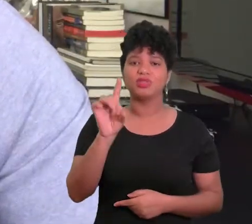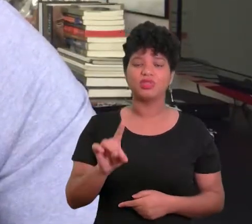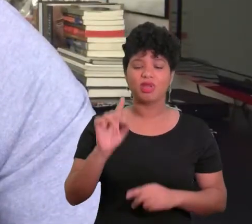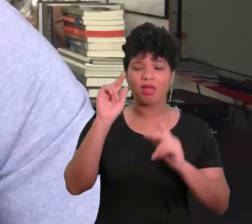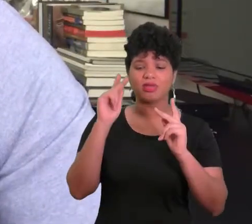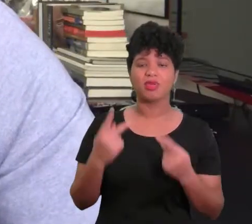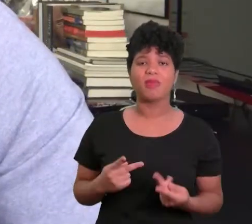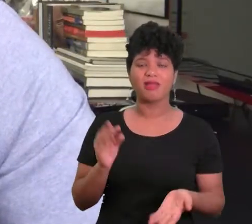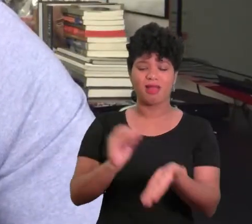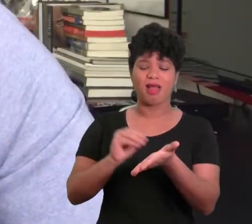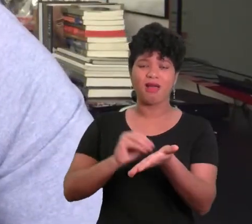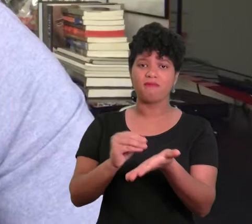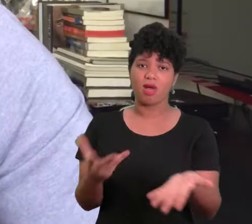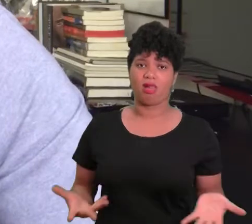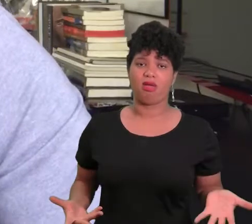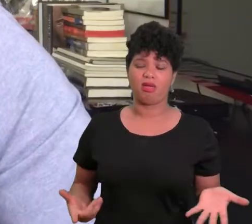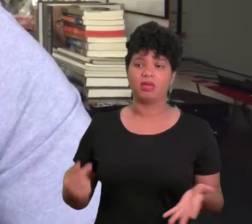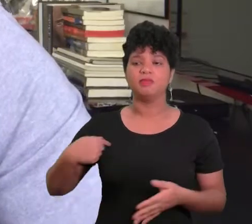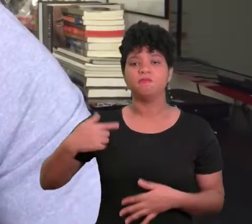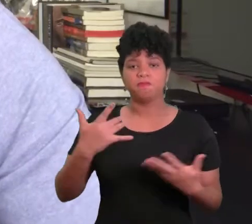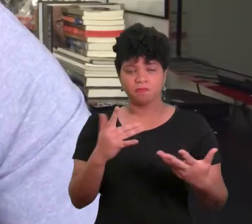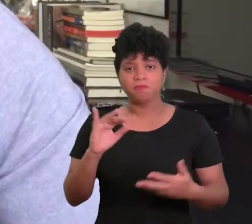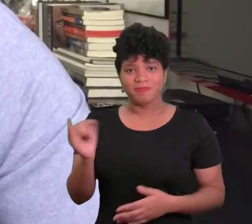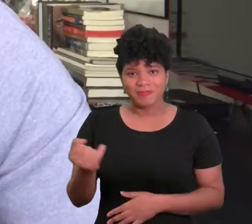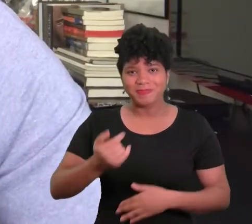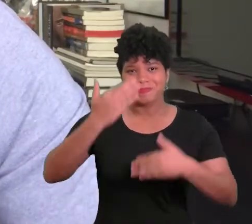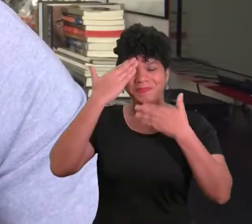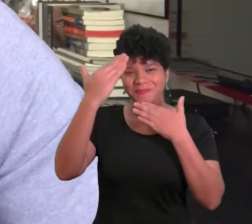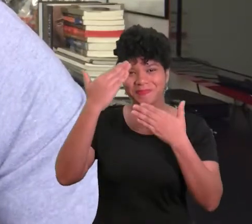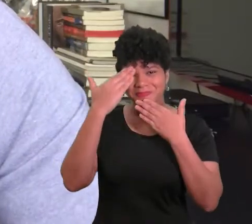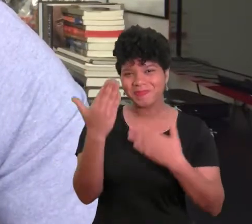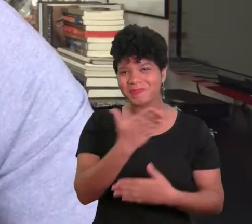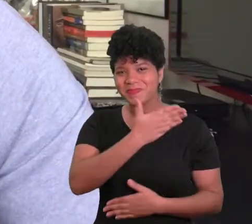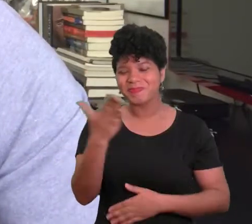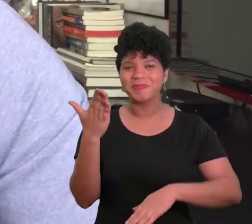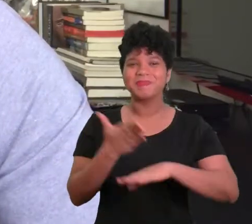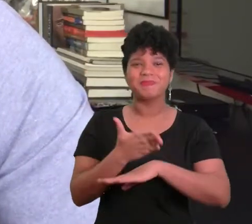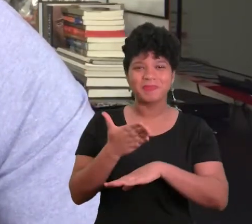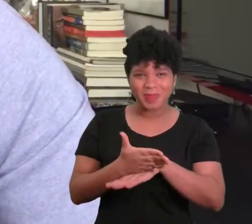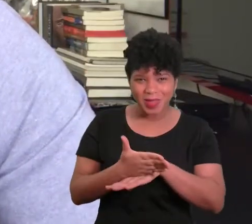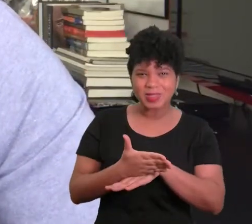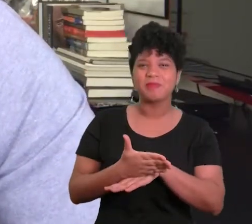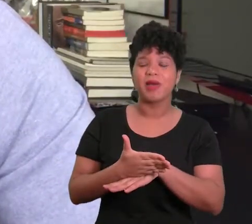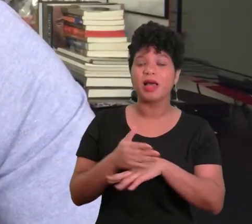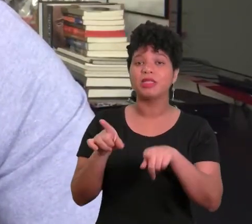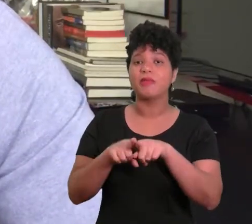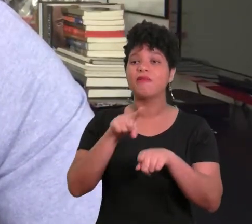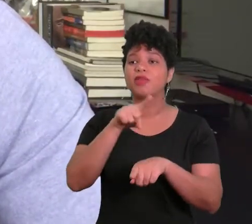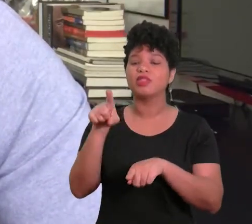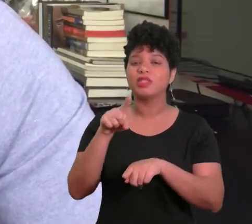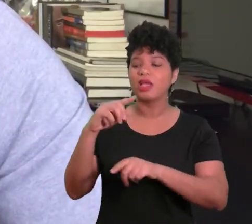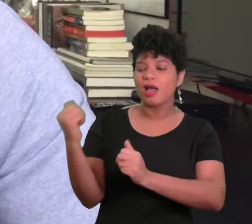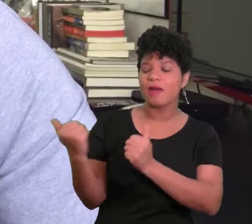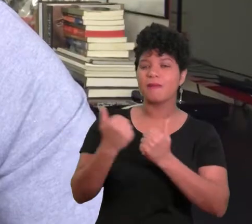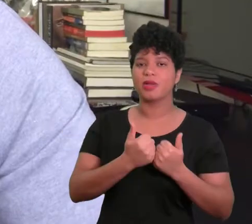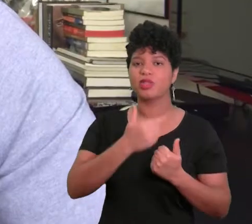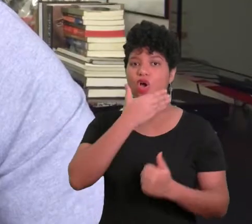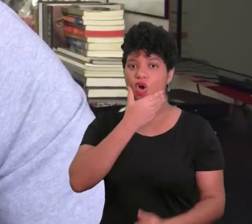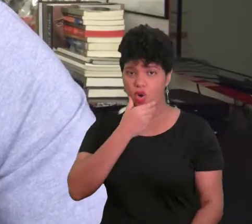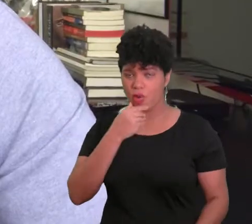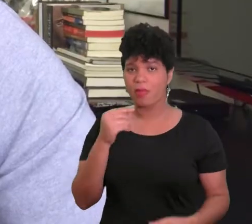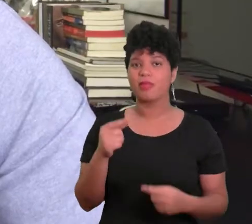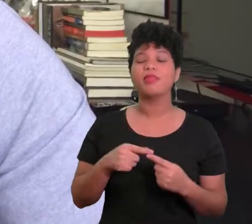importância. Eu quero aproveitar aqui para agradecer os nossos parceiros. Em primeiro lugar, ao Francisco